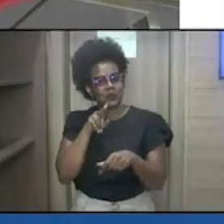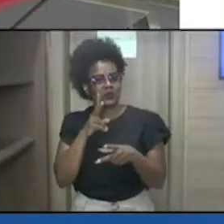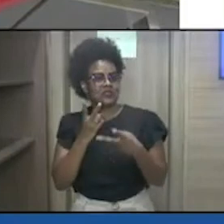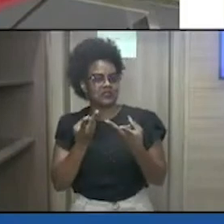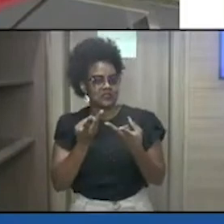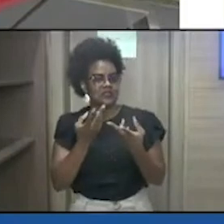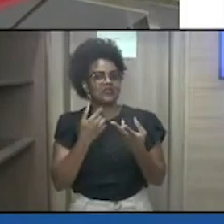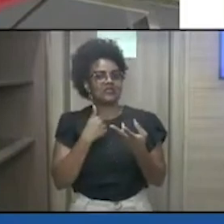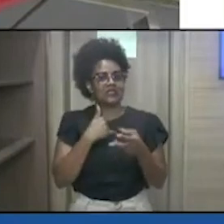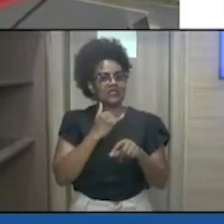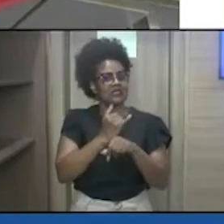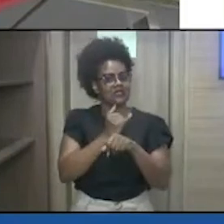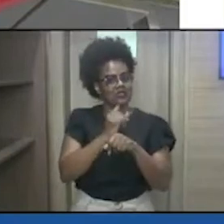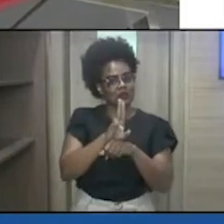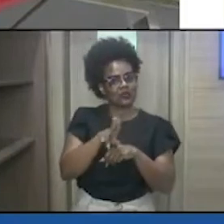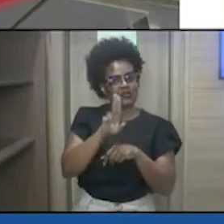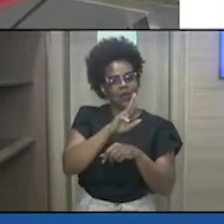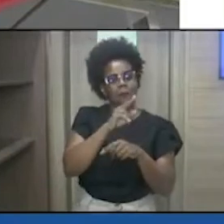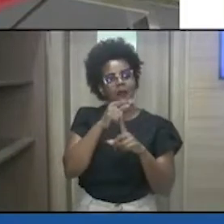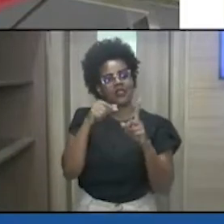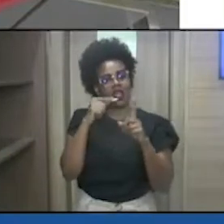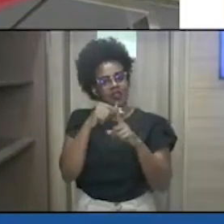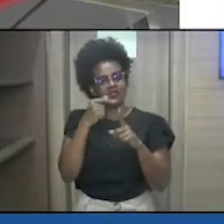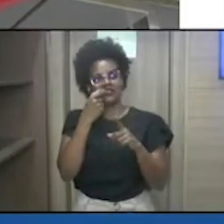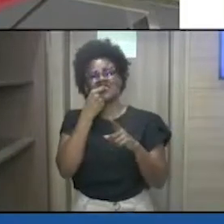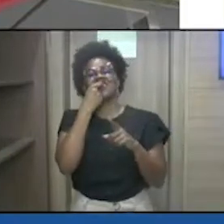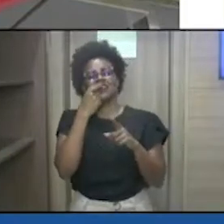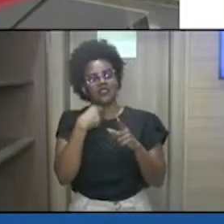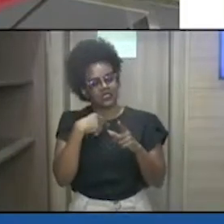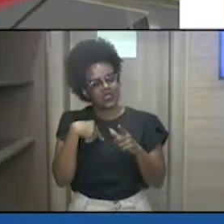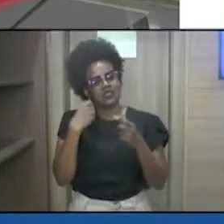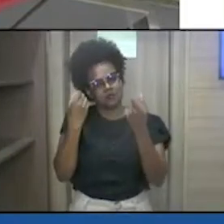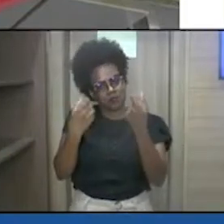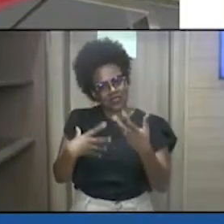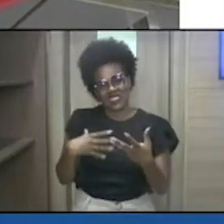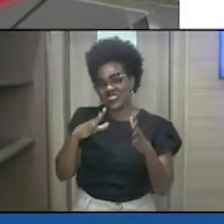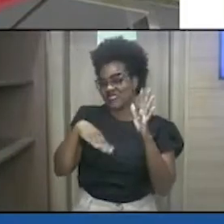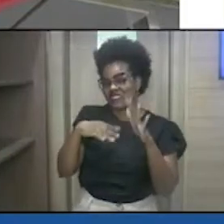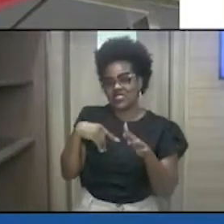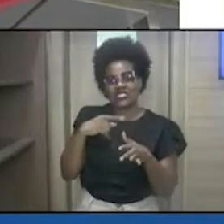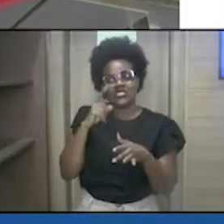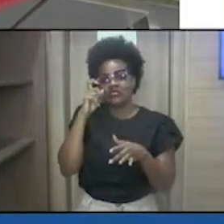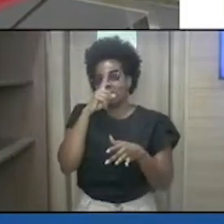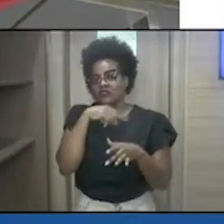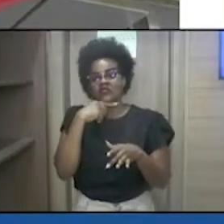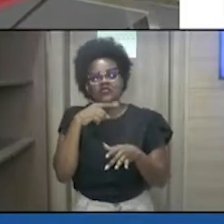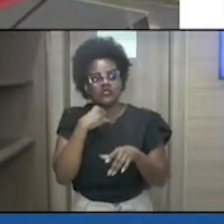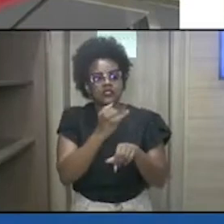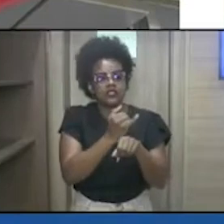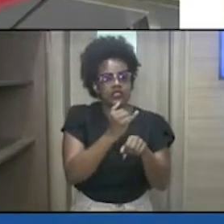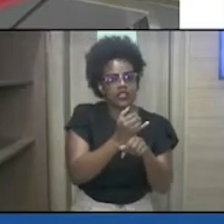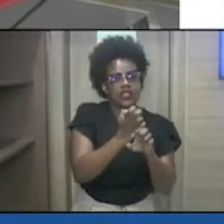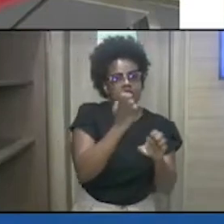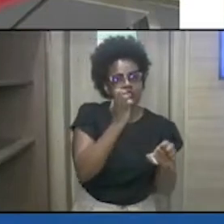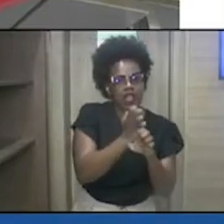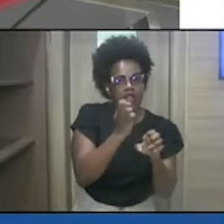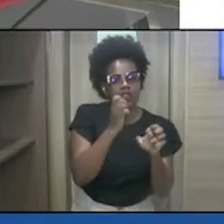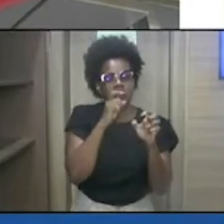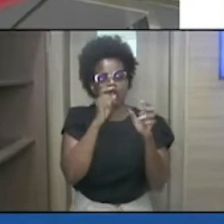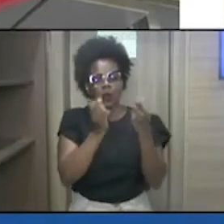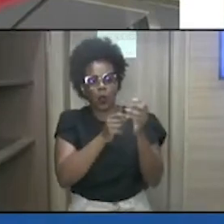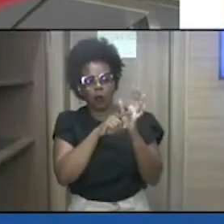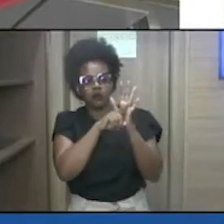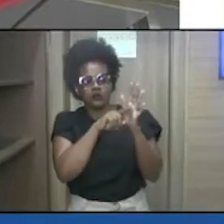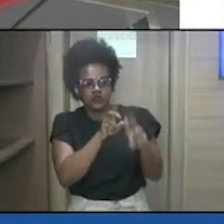da estrutura metálica da prótese parcial. Então, os gestores apontam isso, né, as exigências de engenharia mecânica e vigilância sanitária